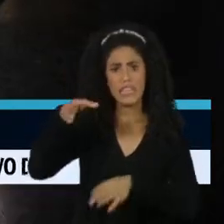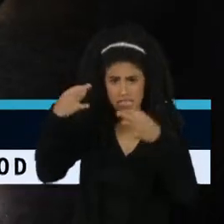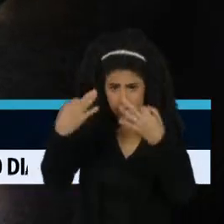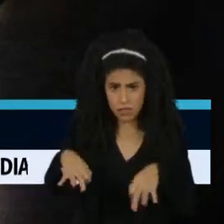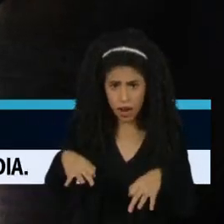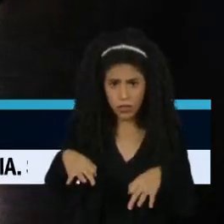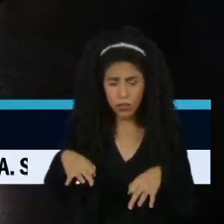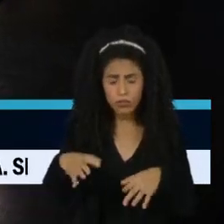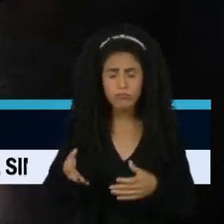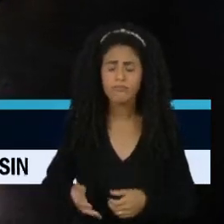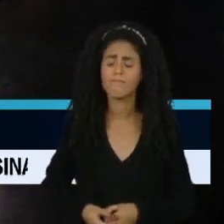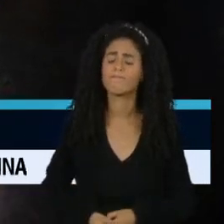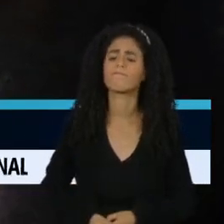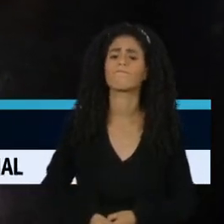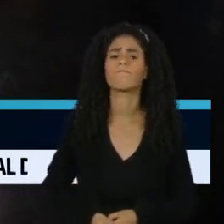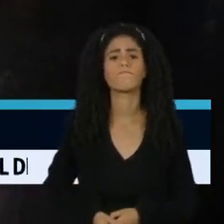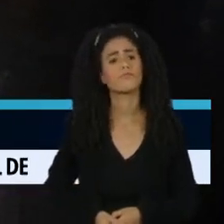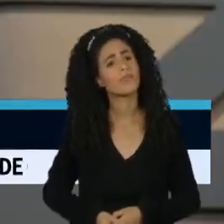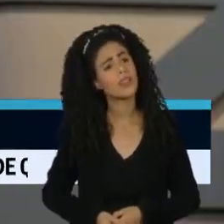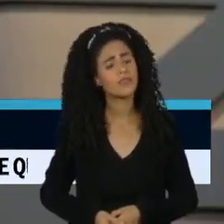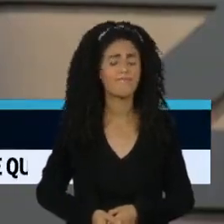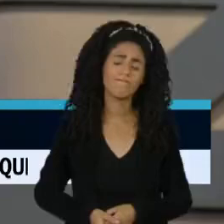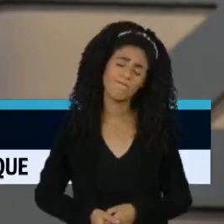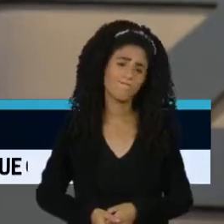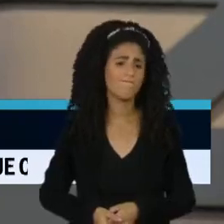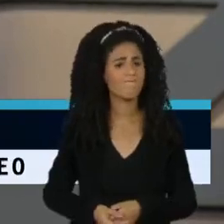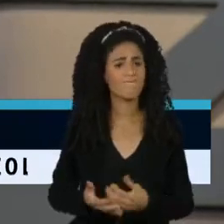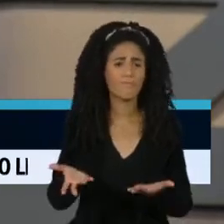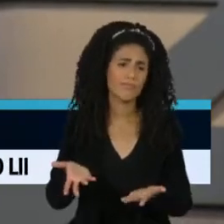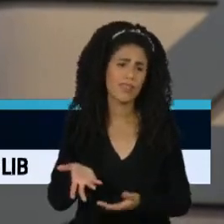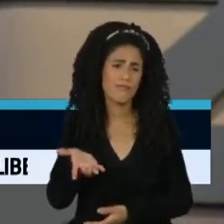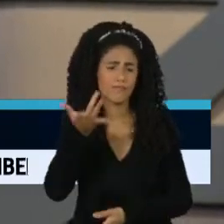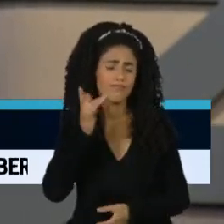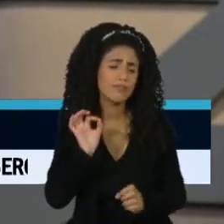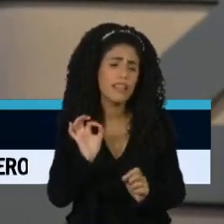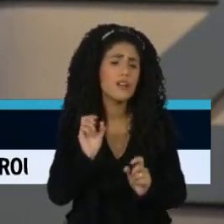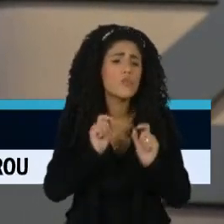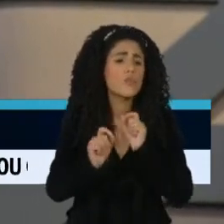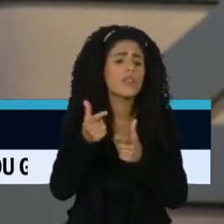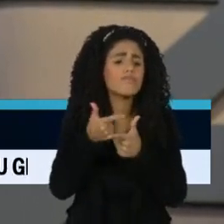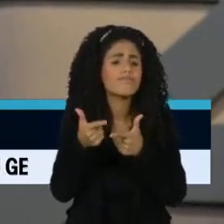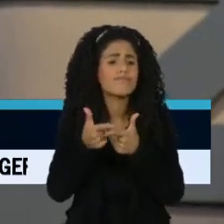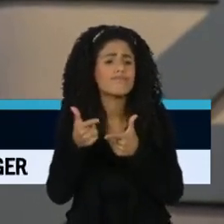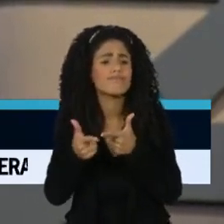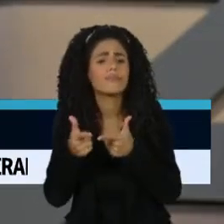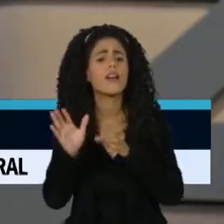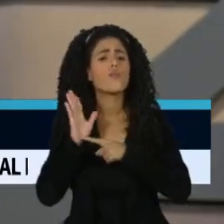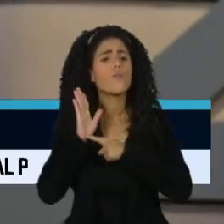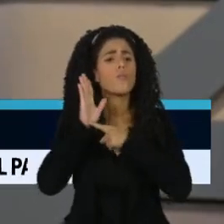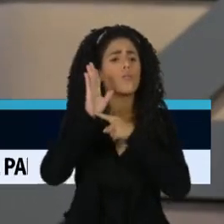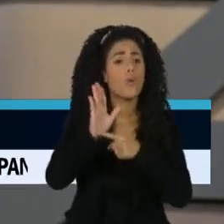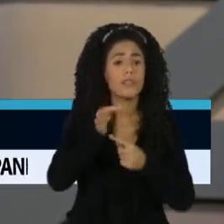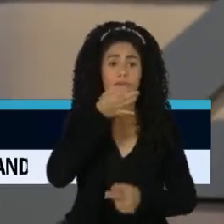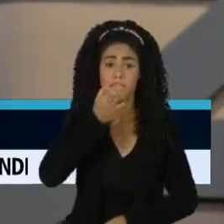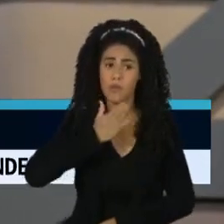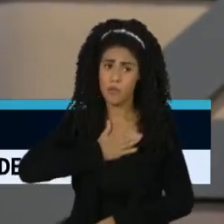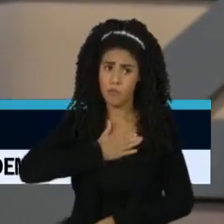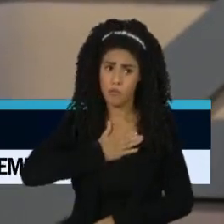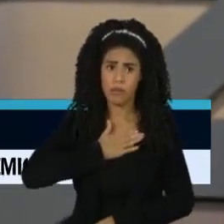Eu acho que pouco, né? Eu acho que, infelizmente, a campanha eleitoral, ela tem sido muito pautada por, na minha opinião,